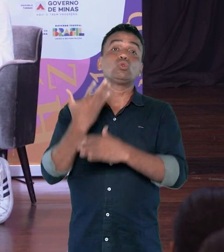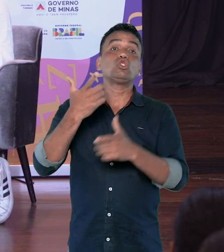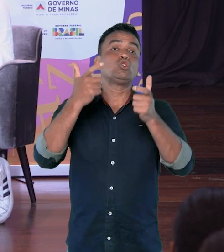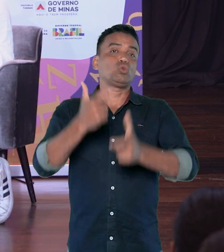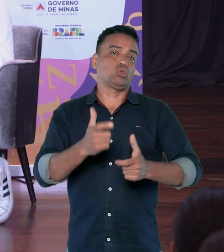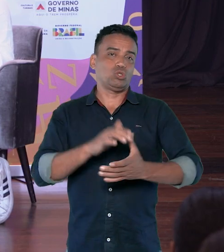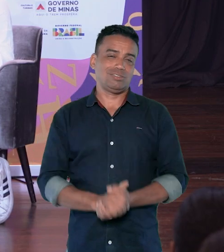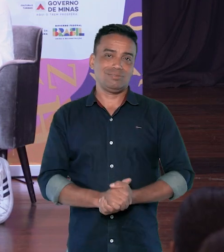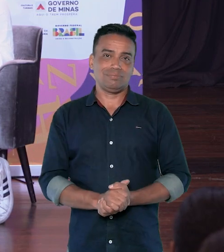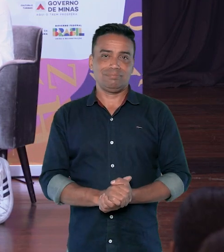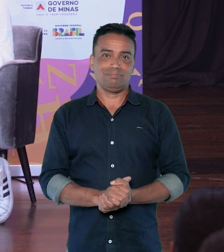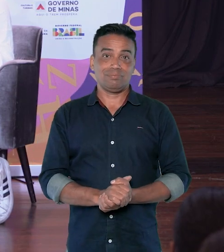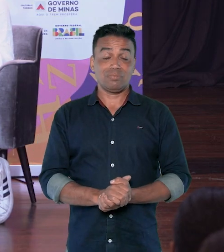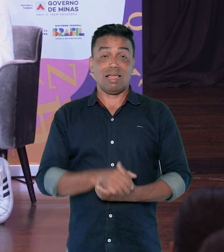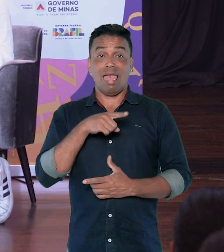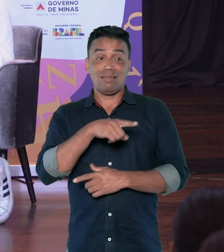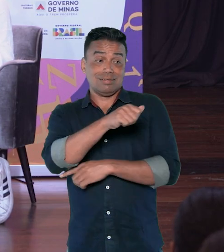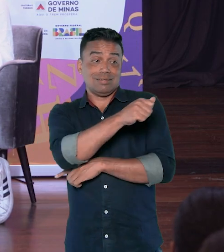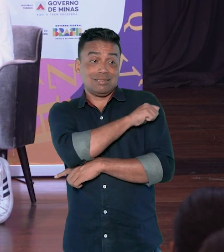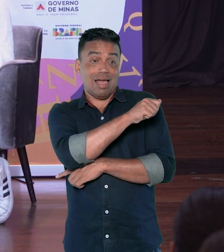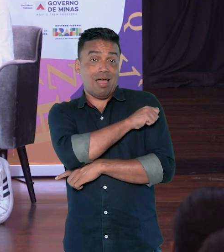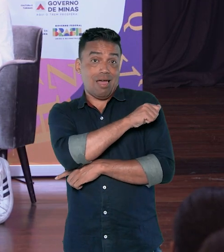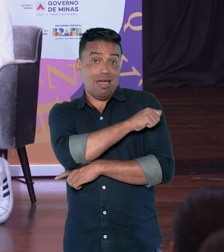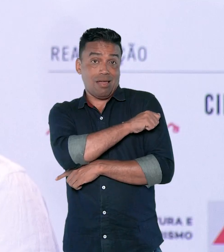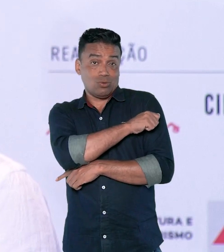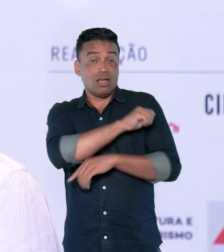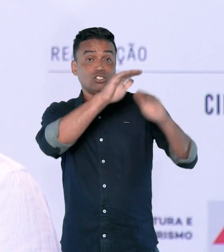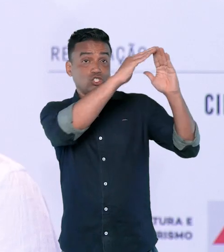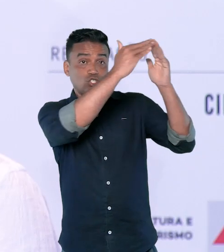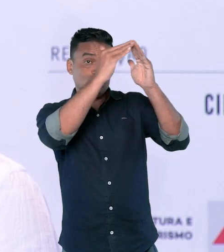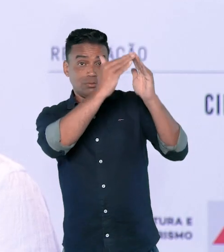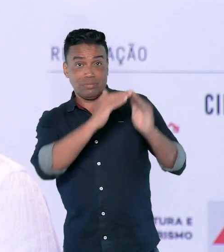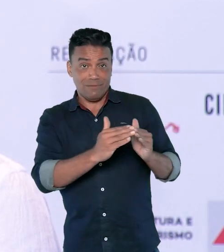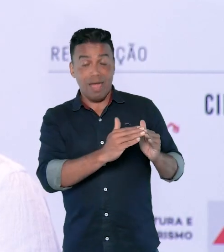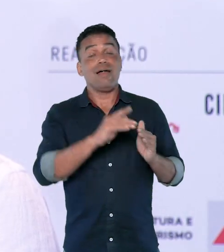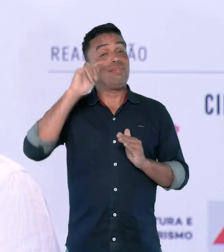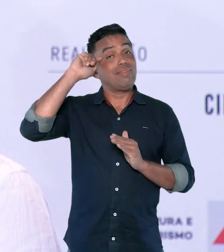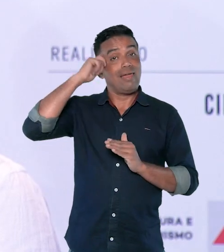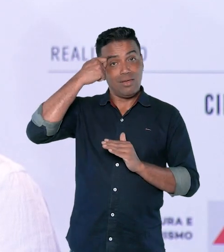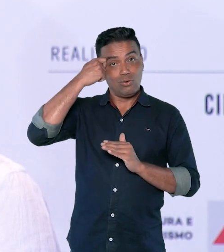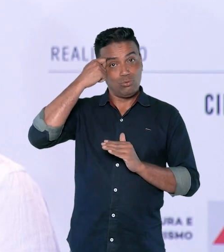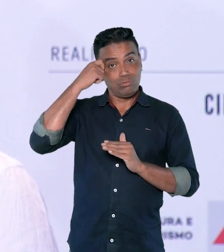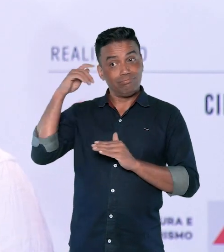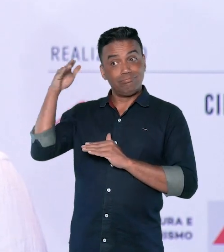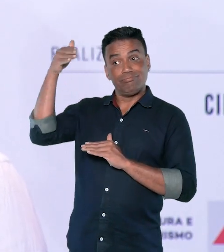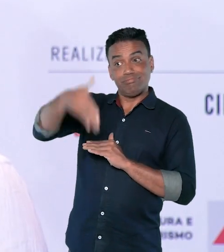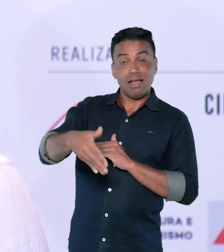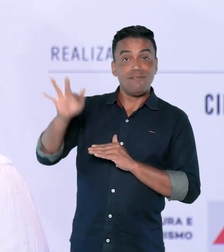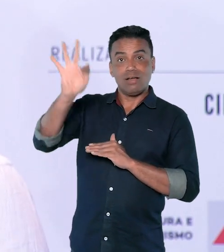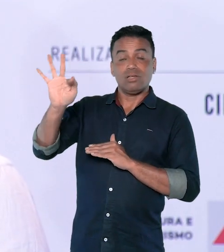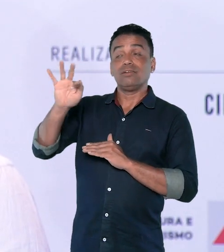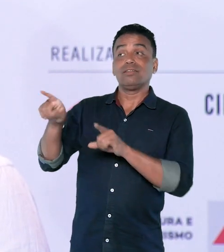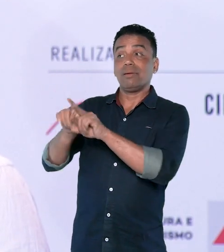vêm esses alunos periféricos negros. Mas há uma outra camada que é um questionamento de onde vêm